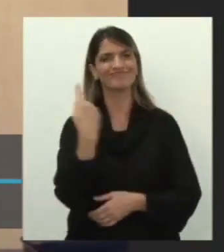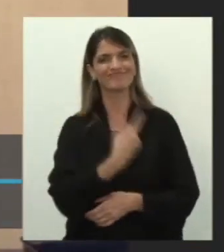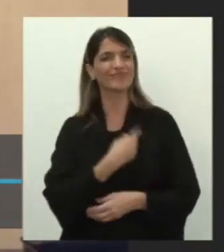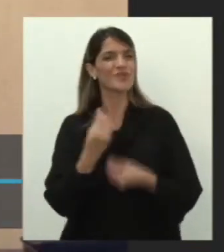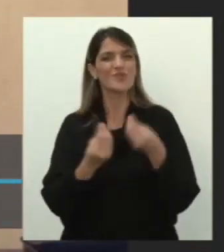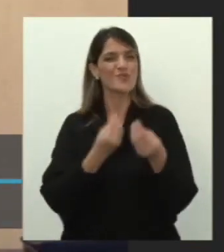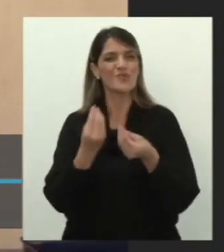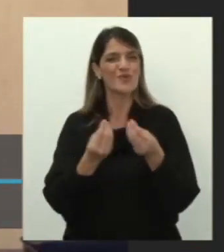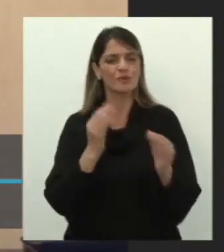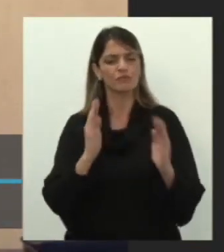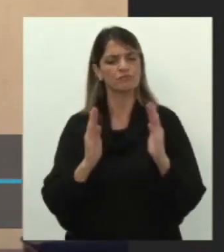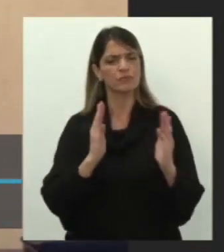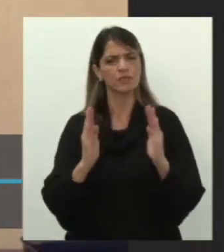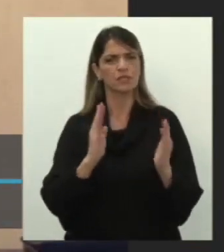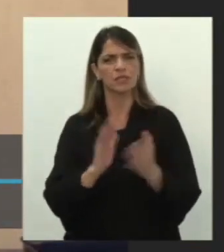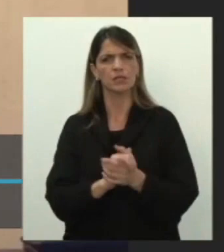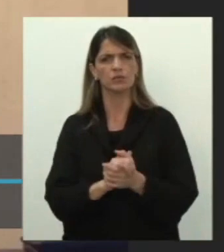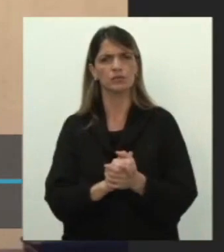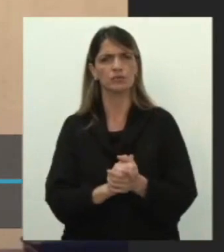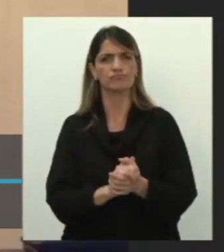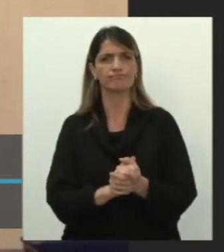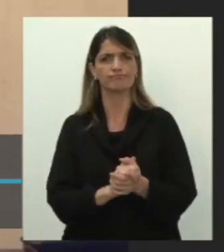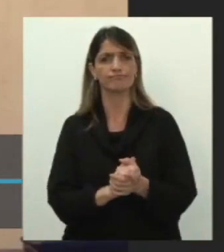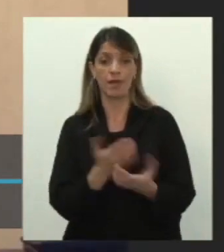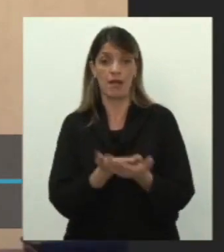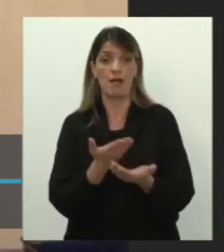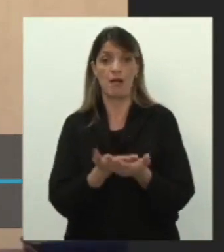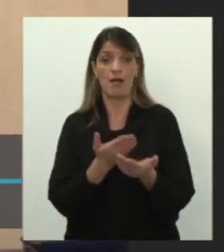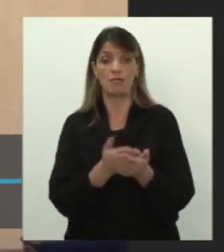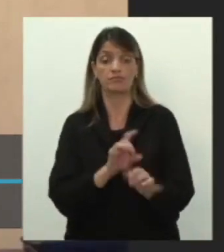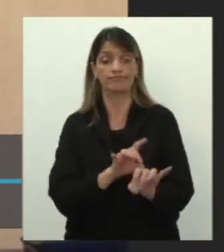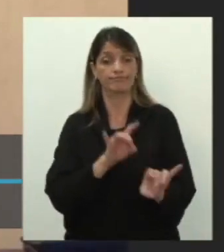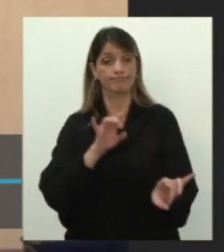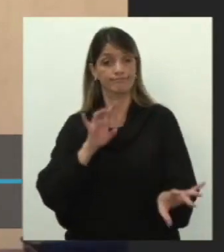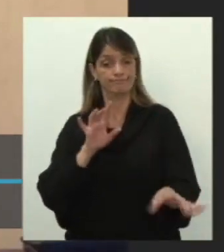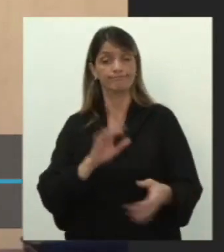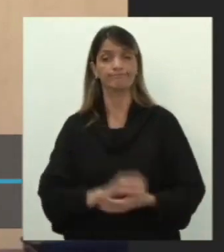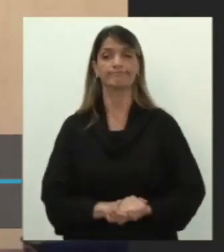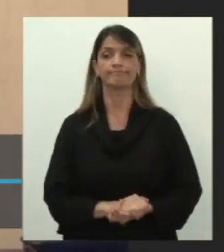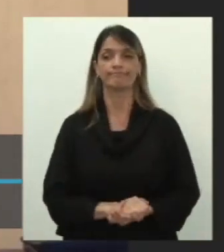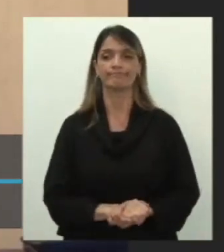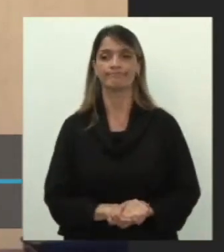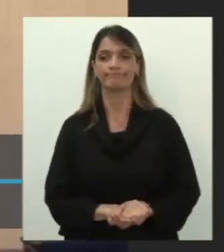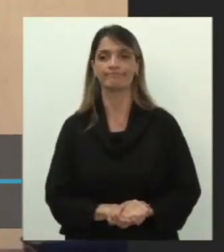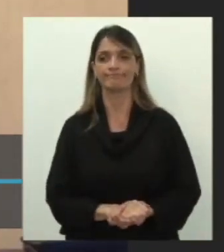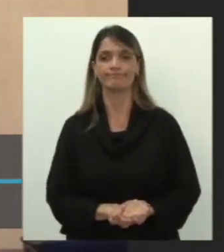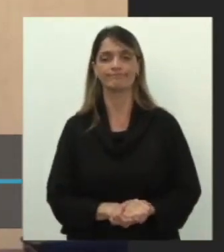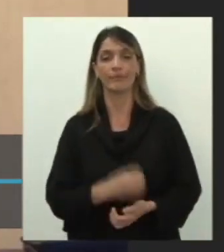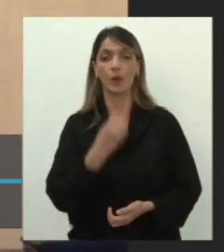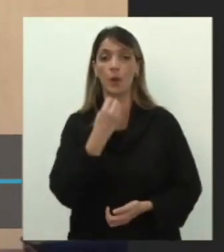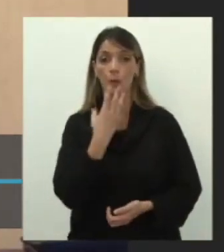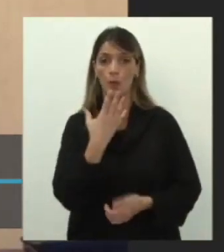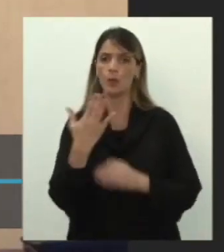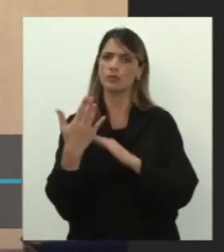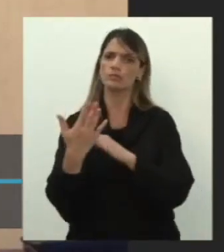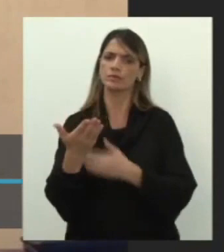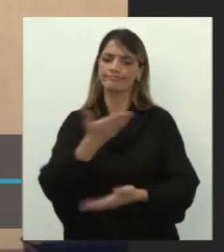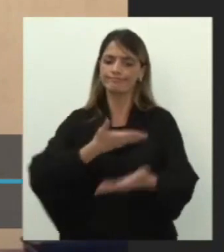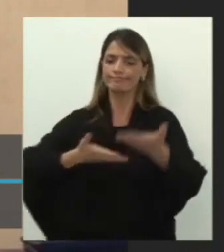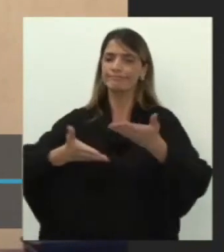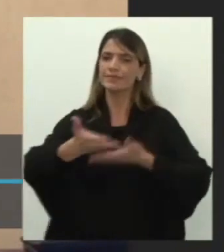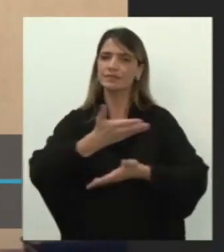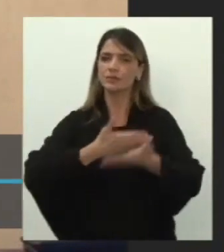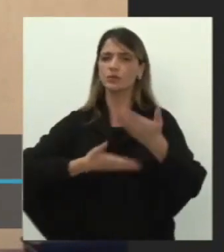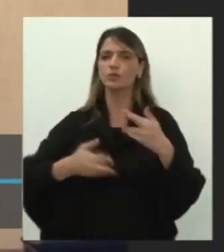sendo nesse período remoto, né? É legal ter essa contribuição, né,